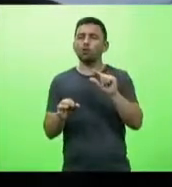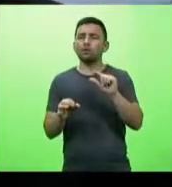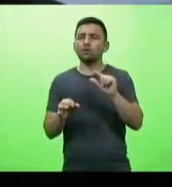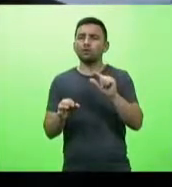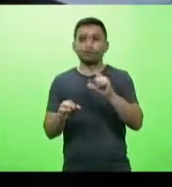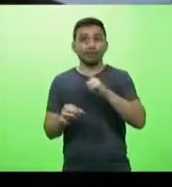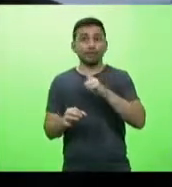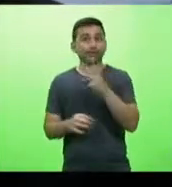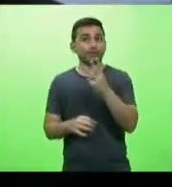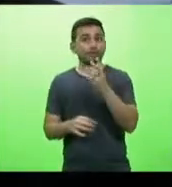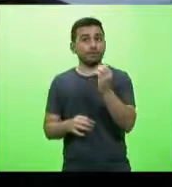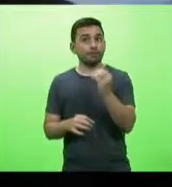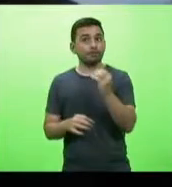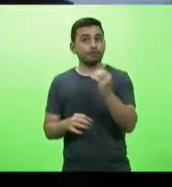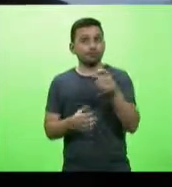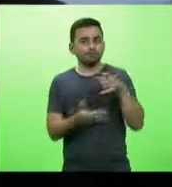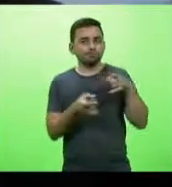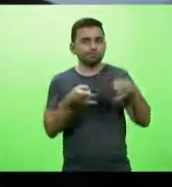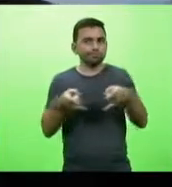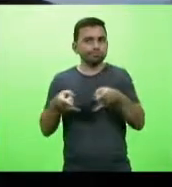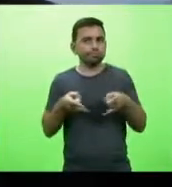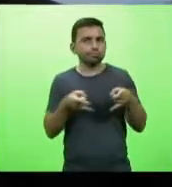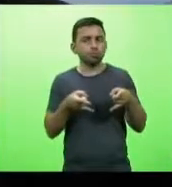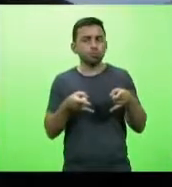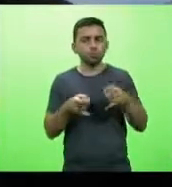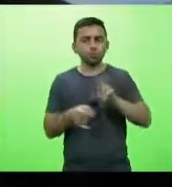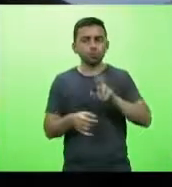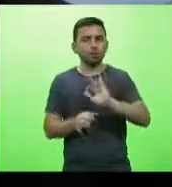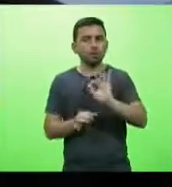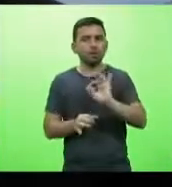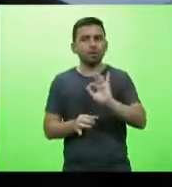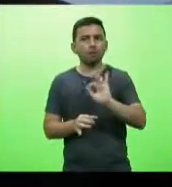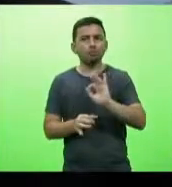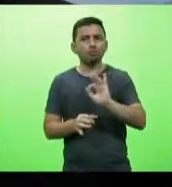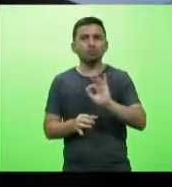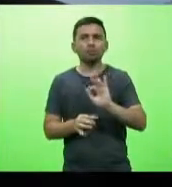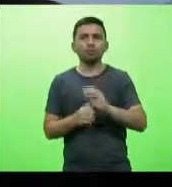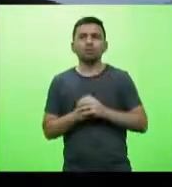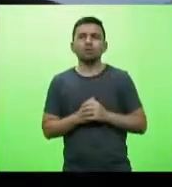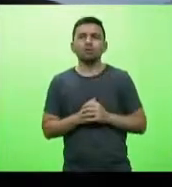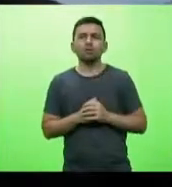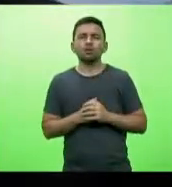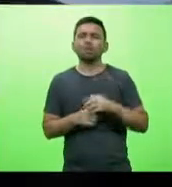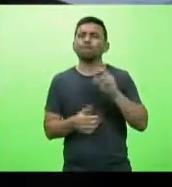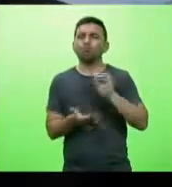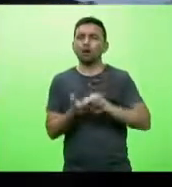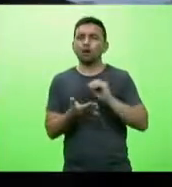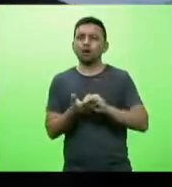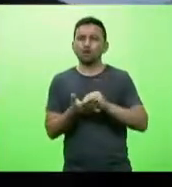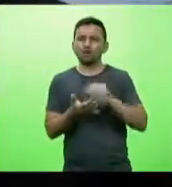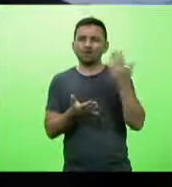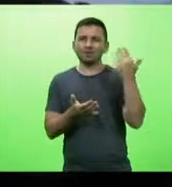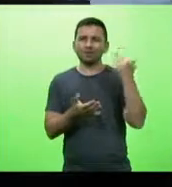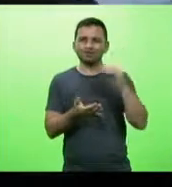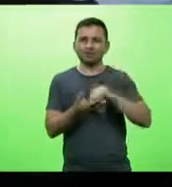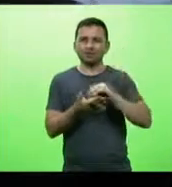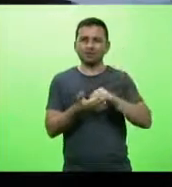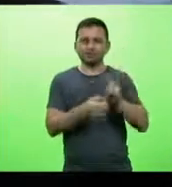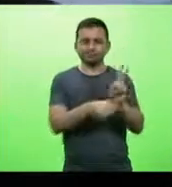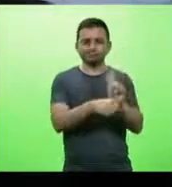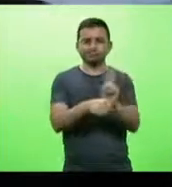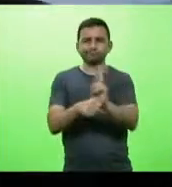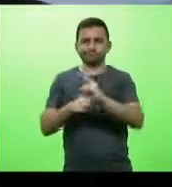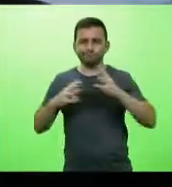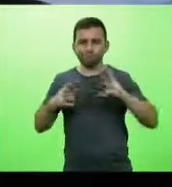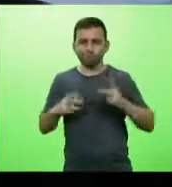não estão sendo utilizados e faltava uma visita da vigilância chamada Visa. E